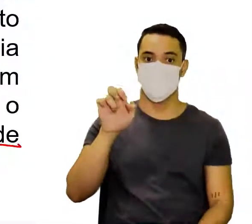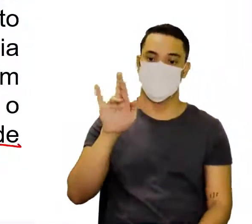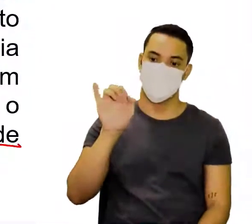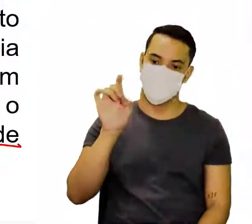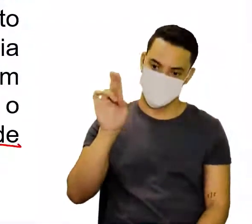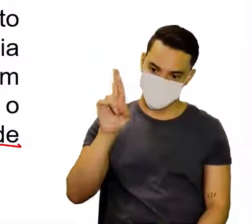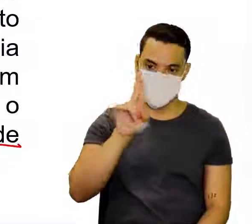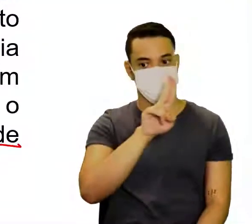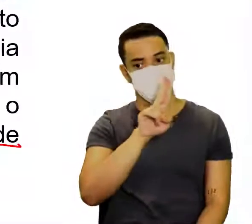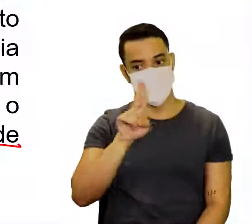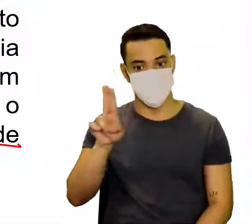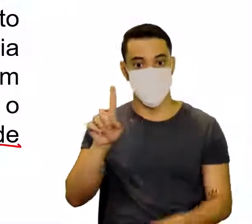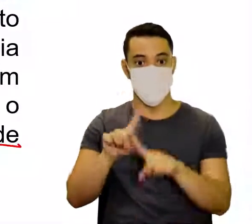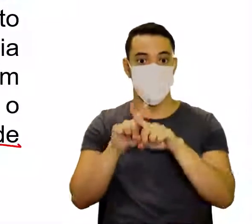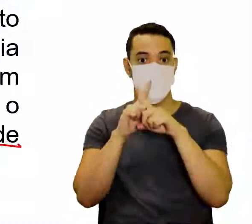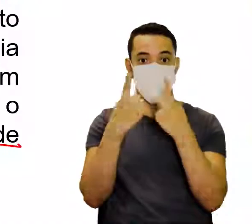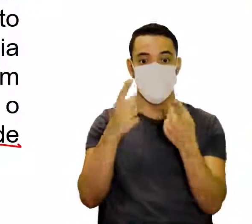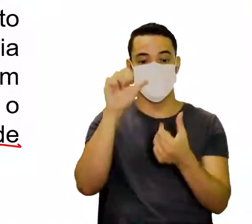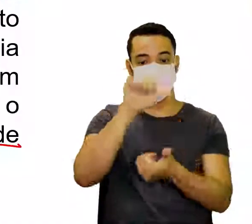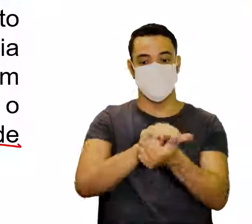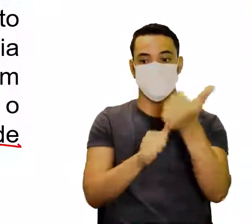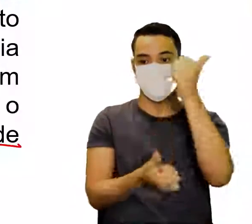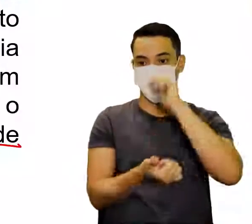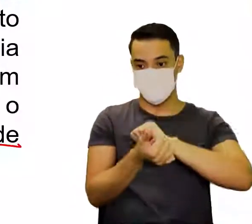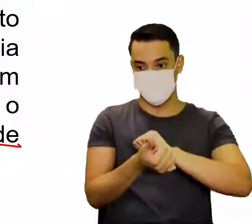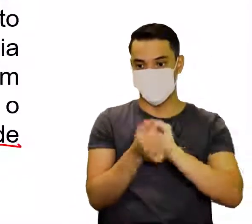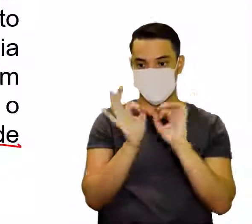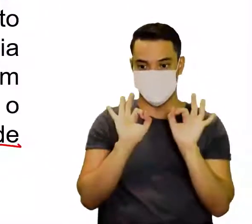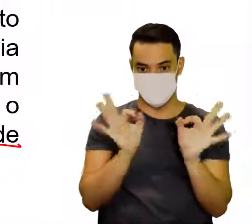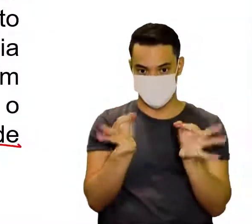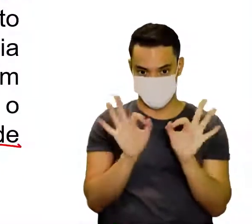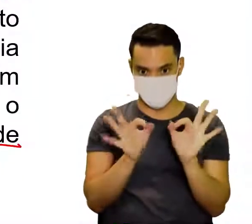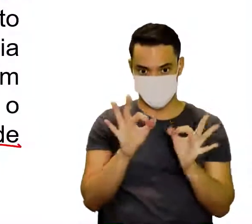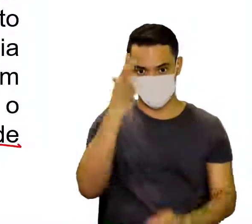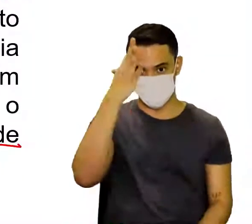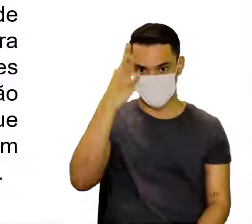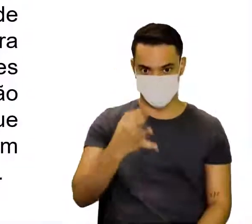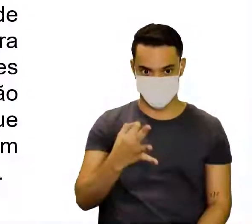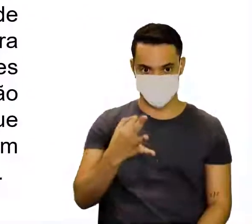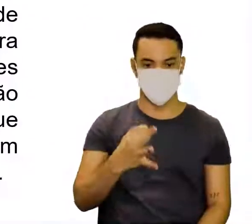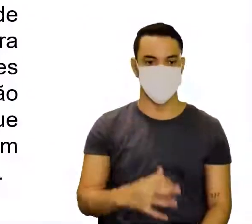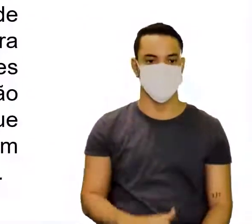gerador, mas ele converte energia, ok? Entendido isso?